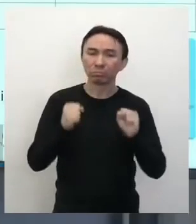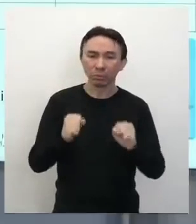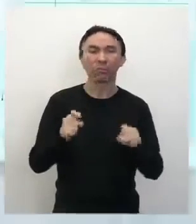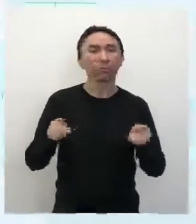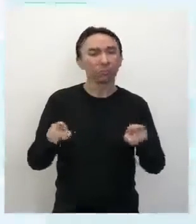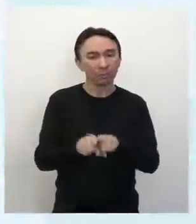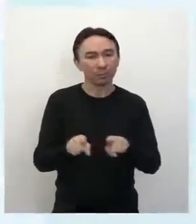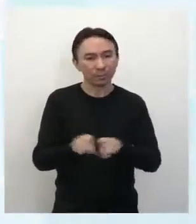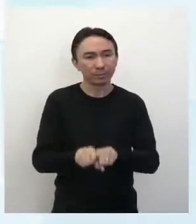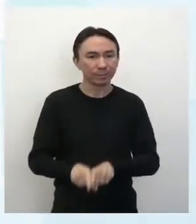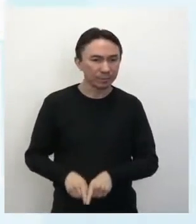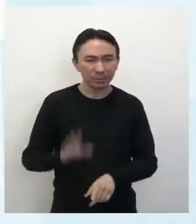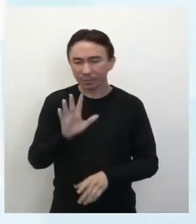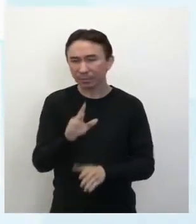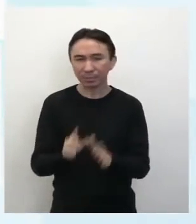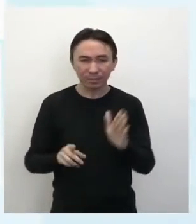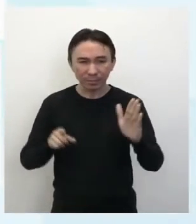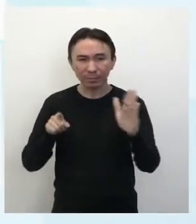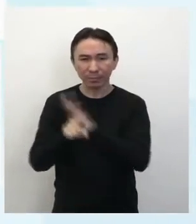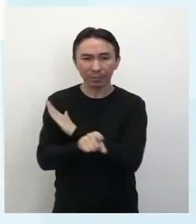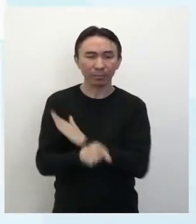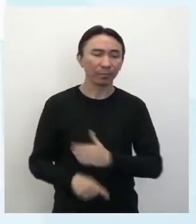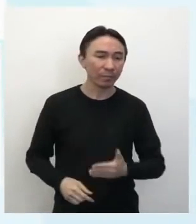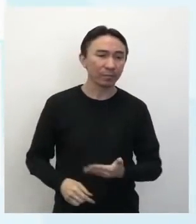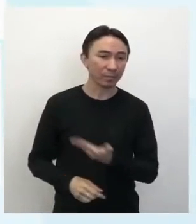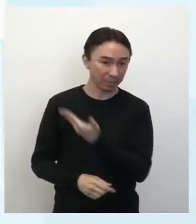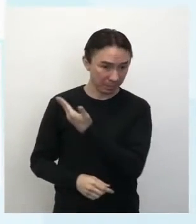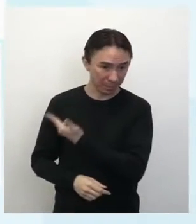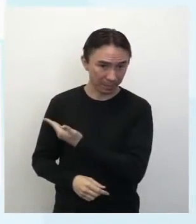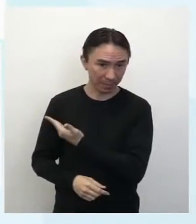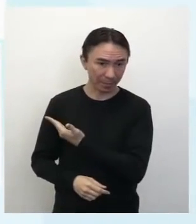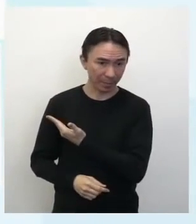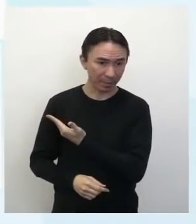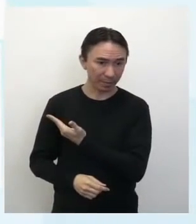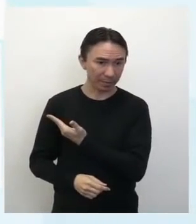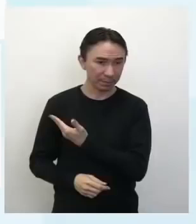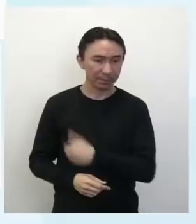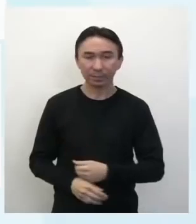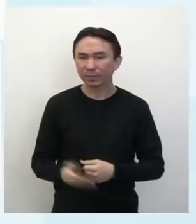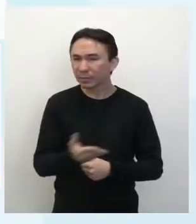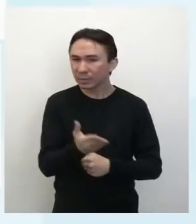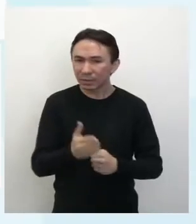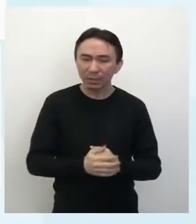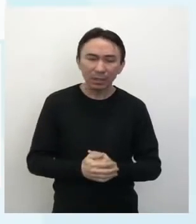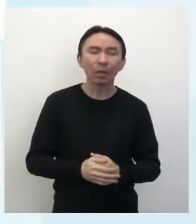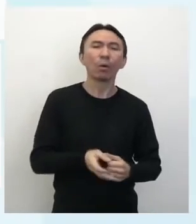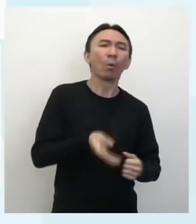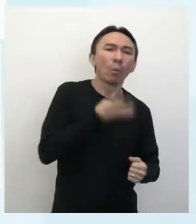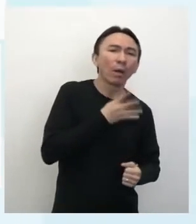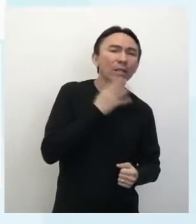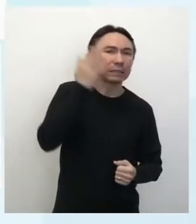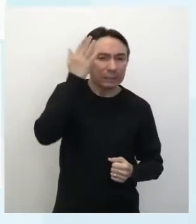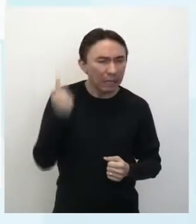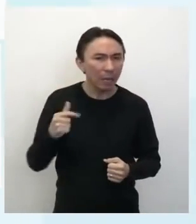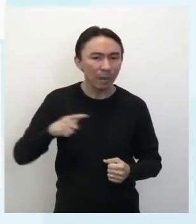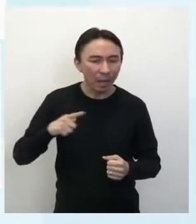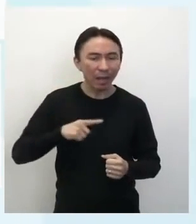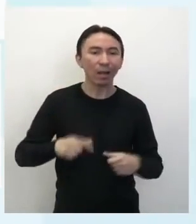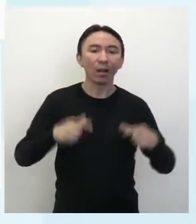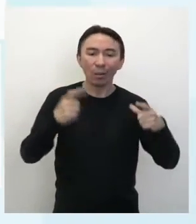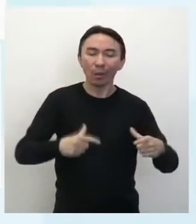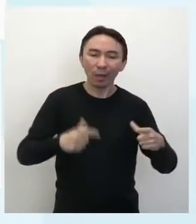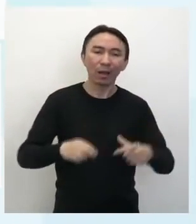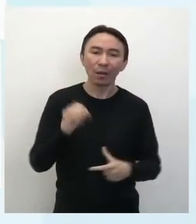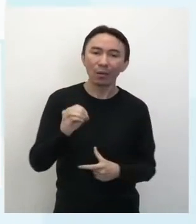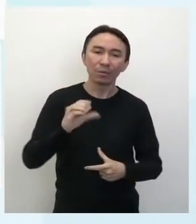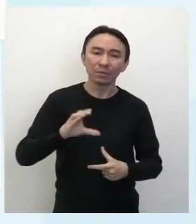aqui, what do you know about Oceania? O que você sabe sobre a Oceania? Então vocês vão escrever aí